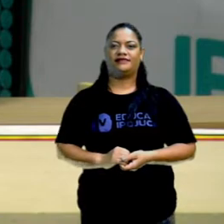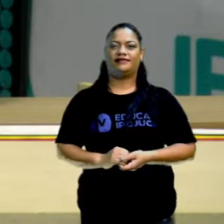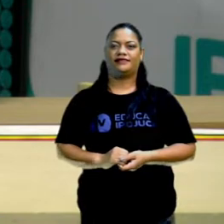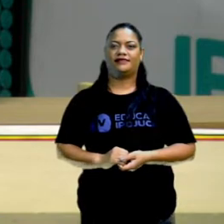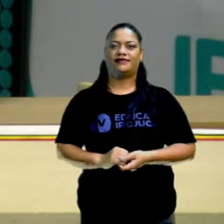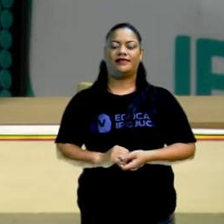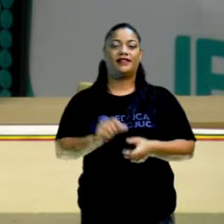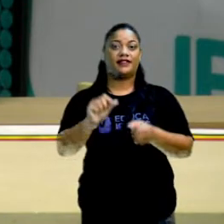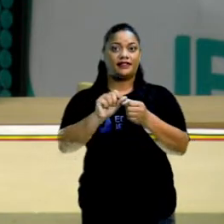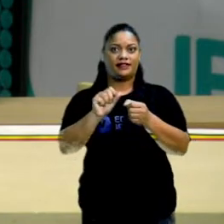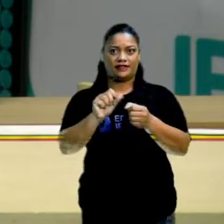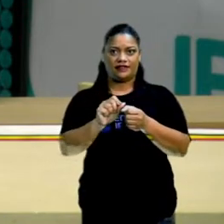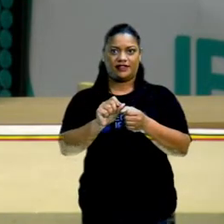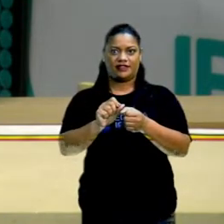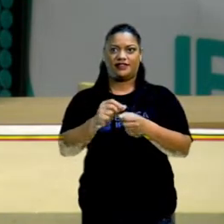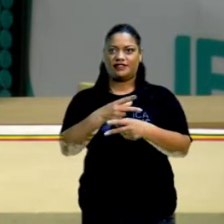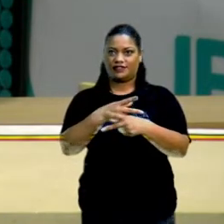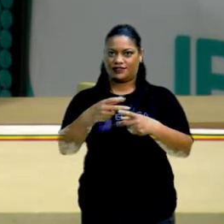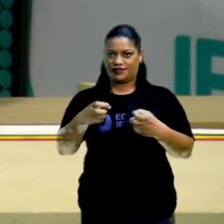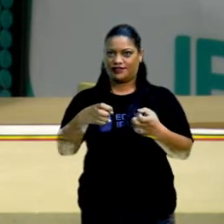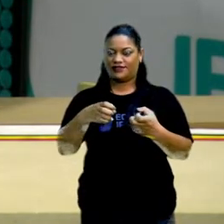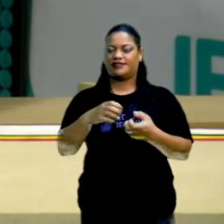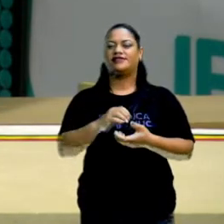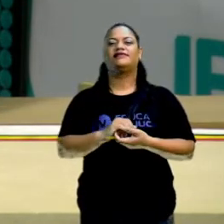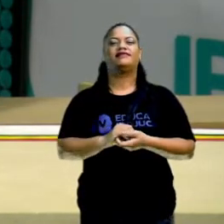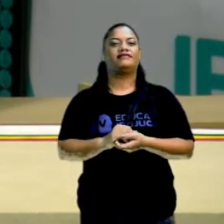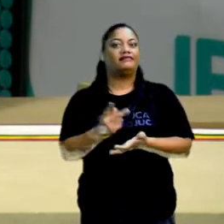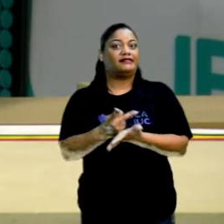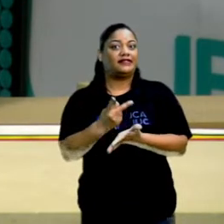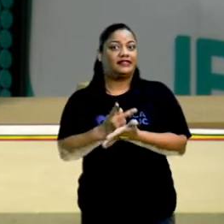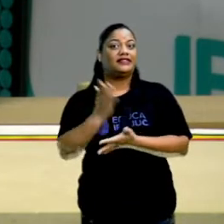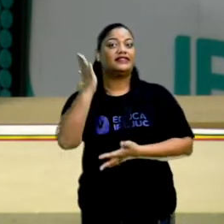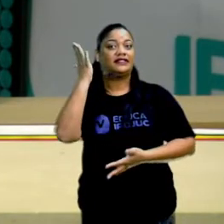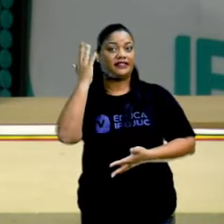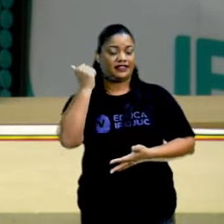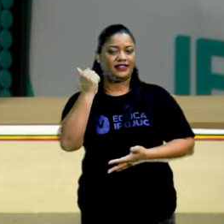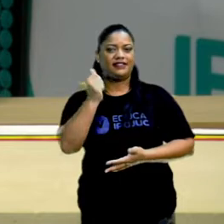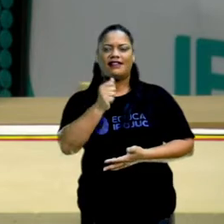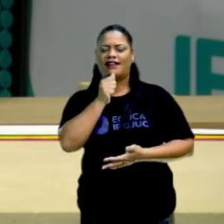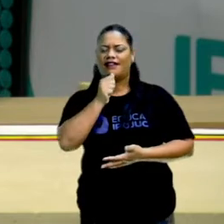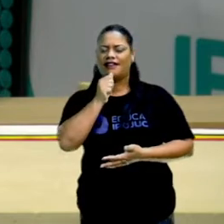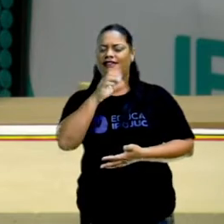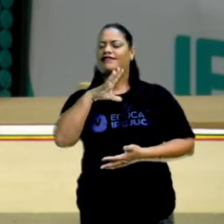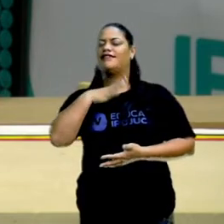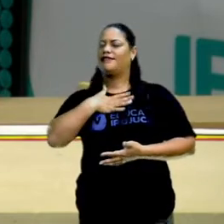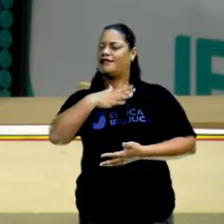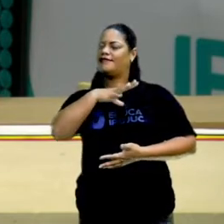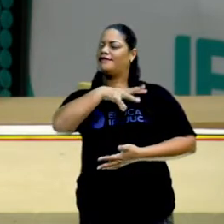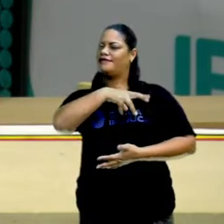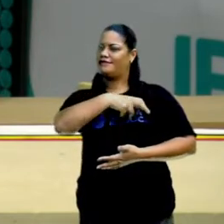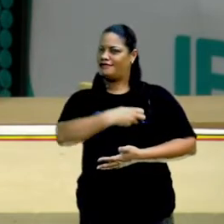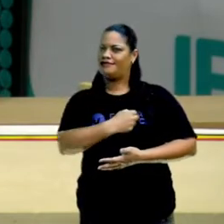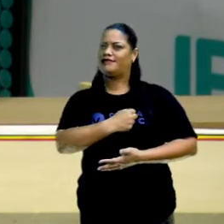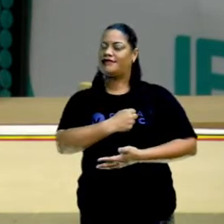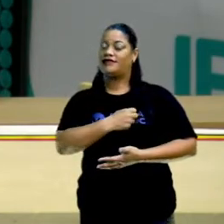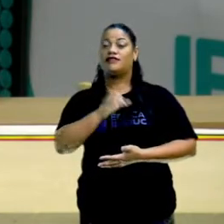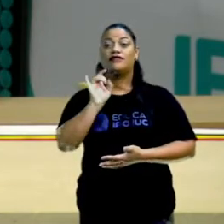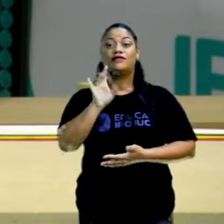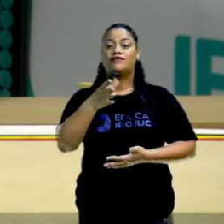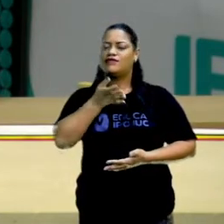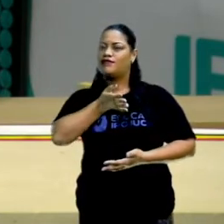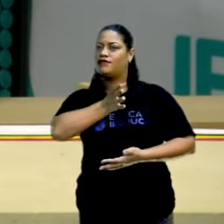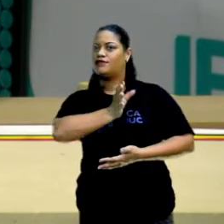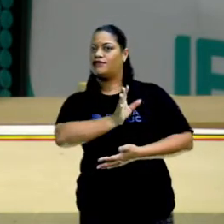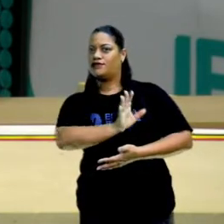Quando eu faço travessuras, sei que eles ainda me amam, apenas não gostam